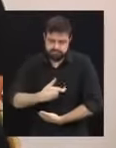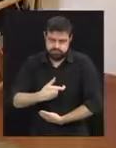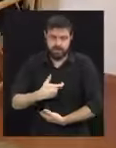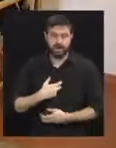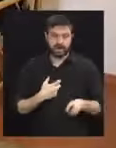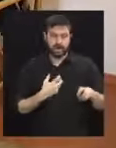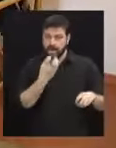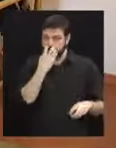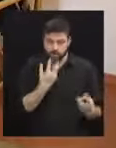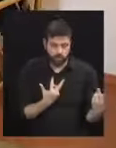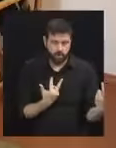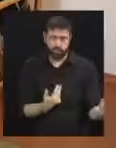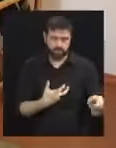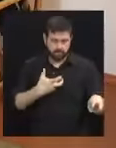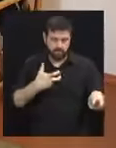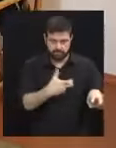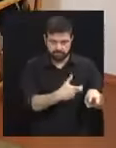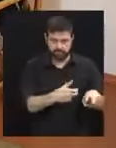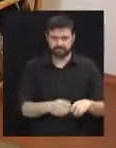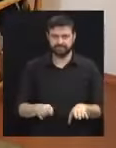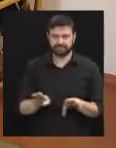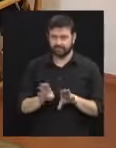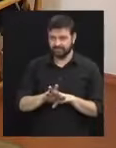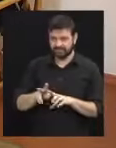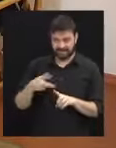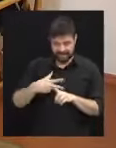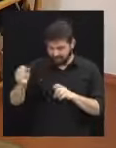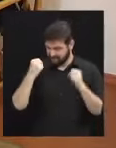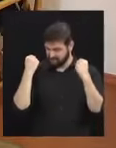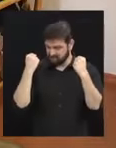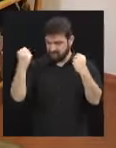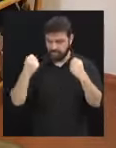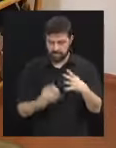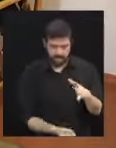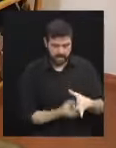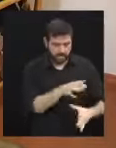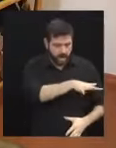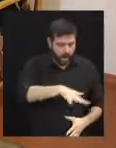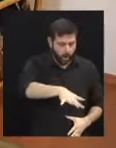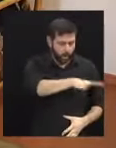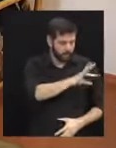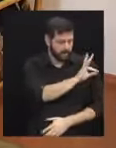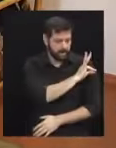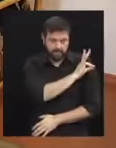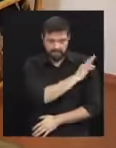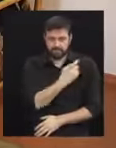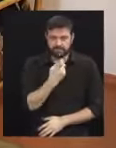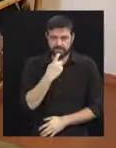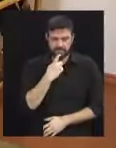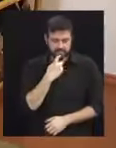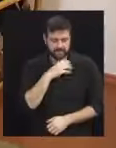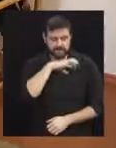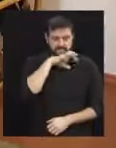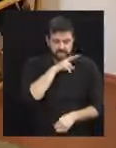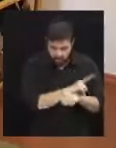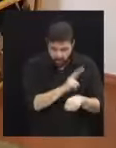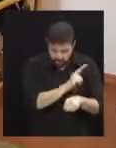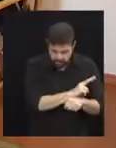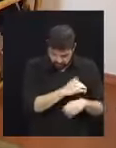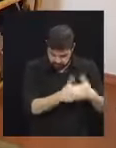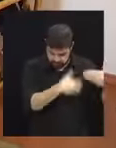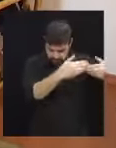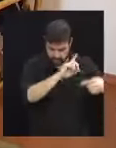ser vacinado. Foi vitória para a proteção animal a criação de um departamento específico para cuidar, para se pensar no bem-estar animal? Com certeza.